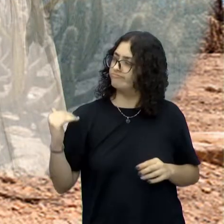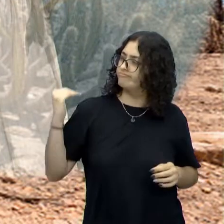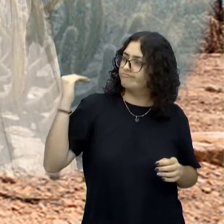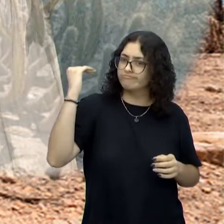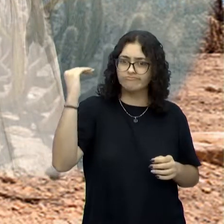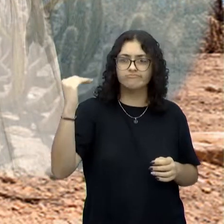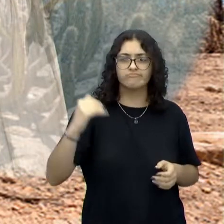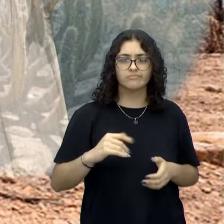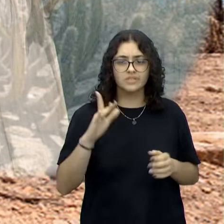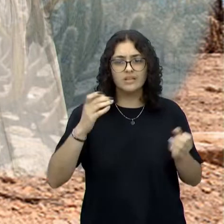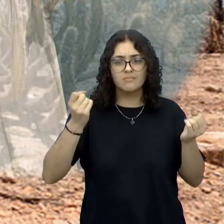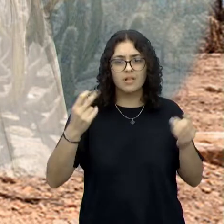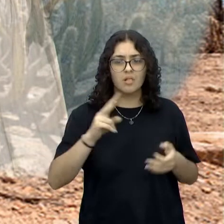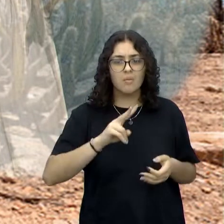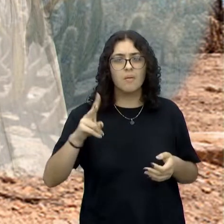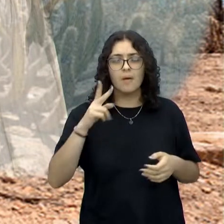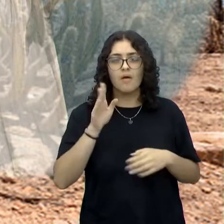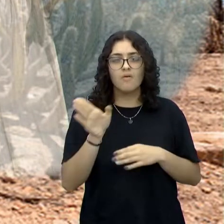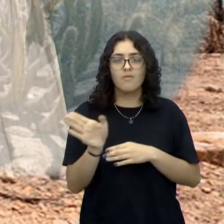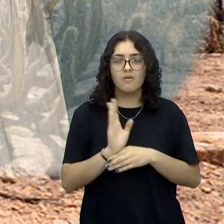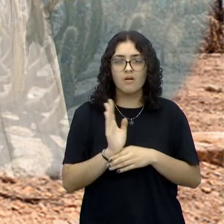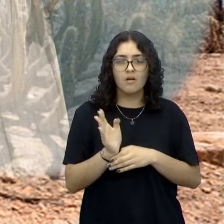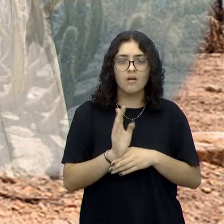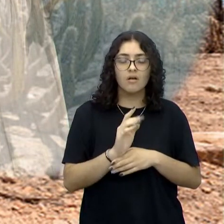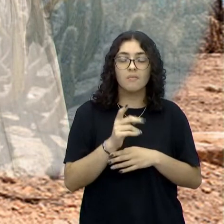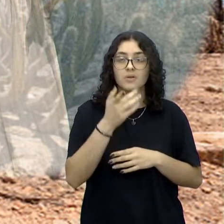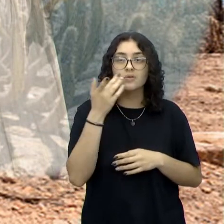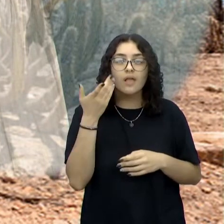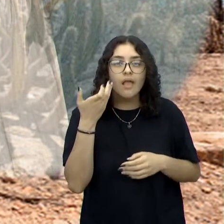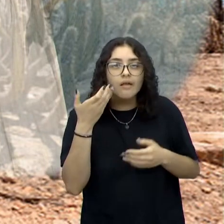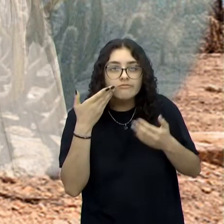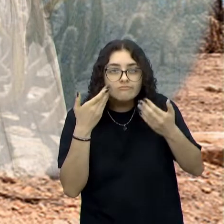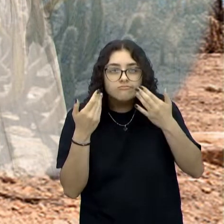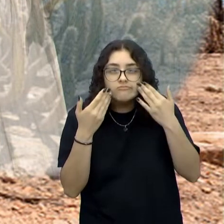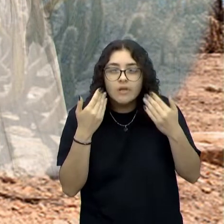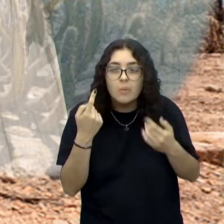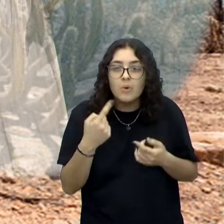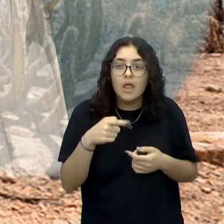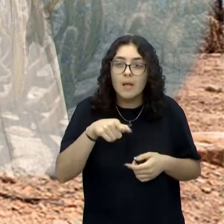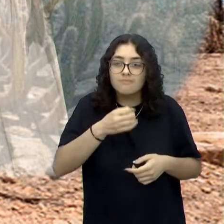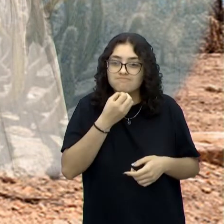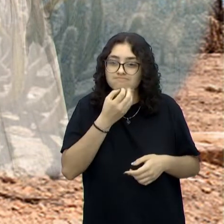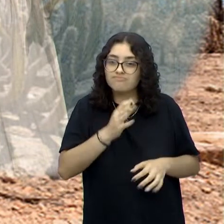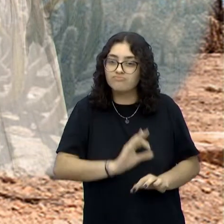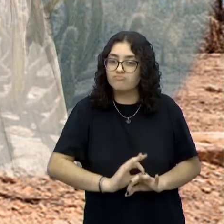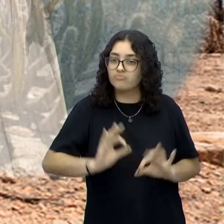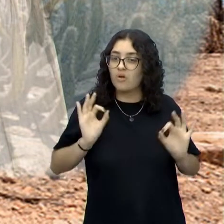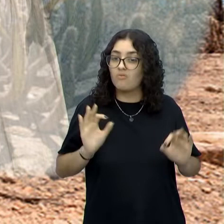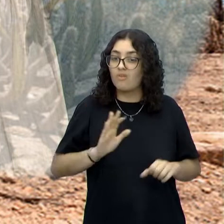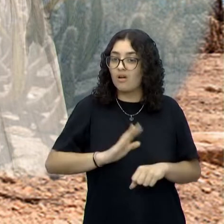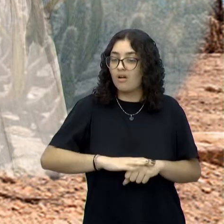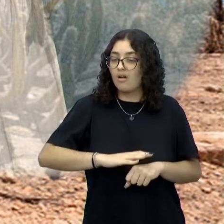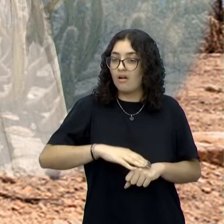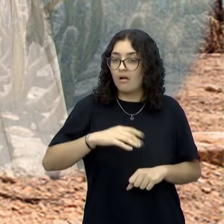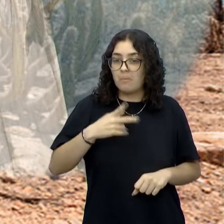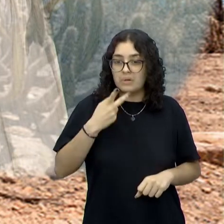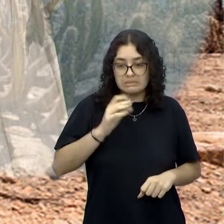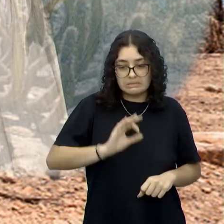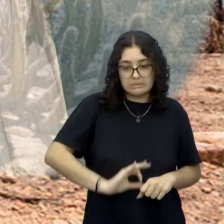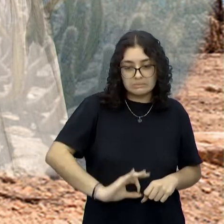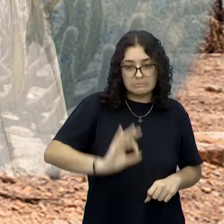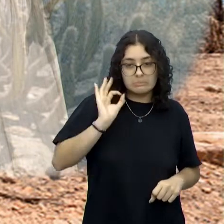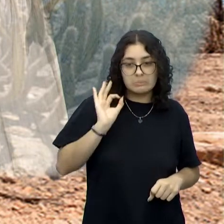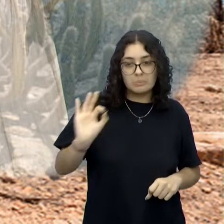os nomes e falei que isso deixa o filme também um pouco mais atrativo, porque as atuações são boas, muito boas mesmo, algumas excelentes,